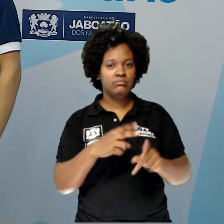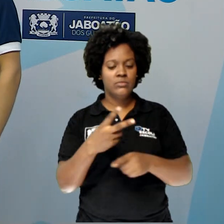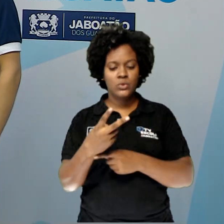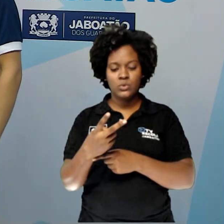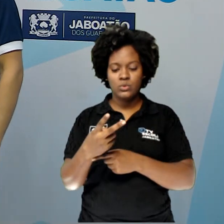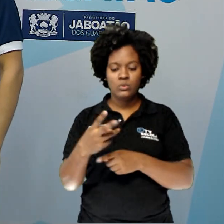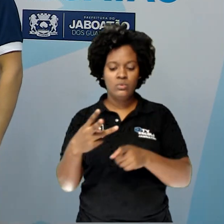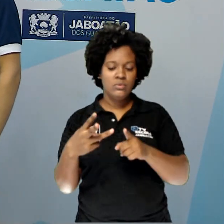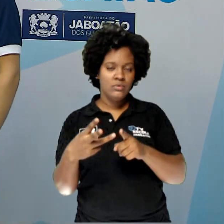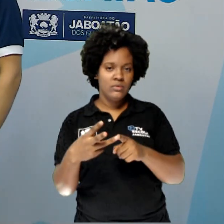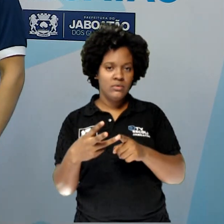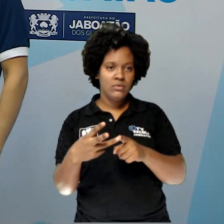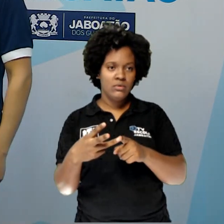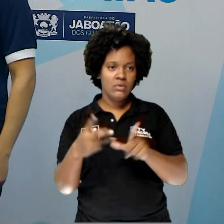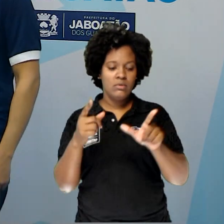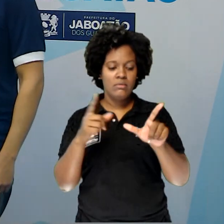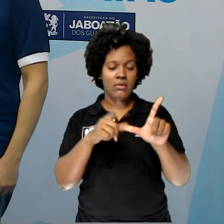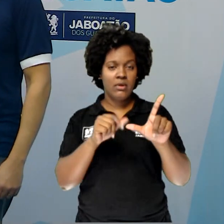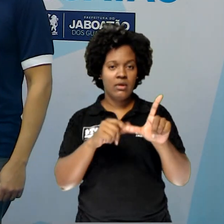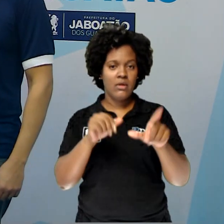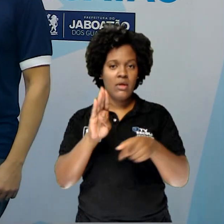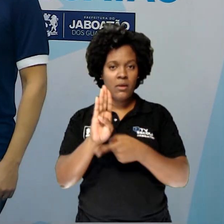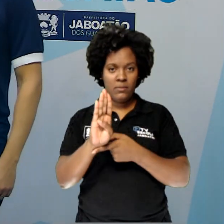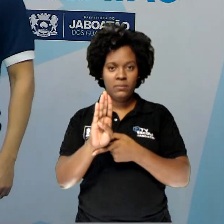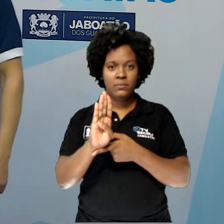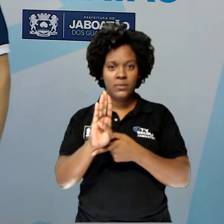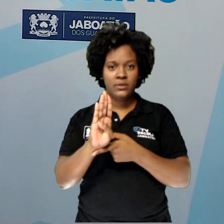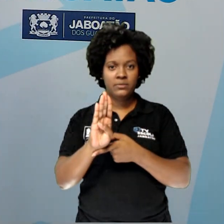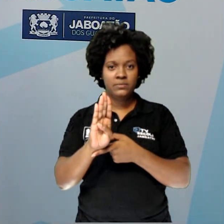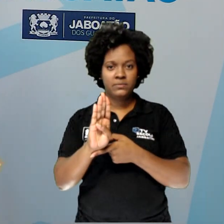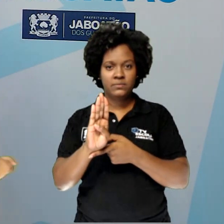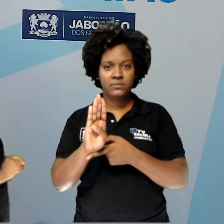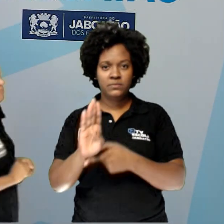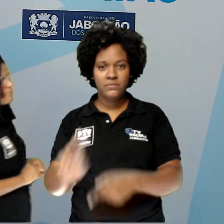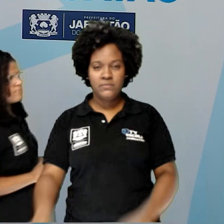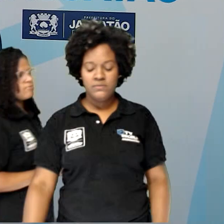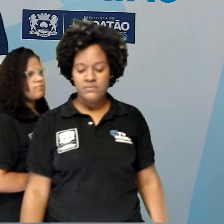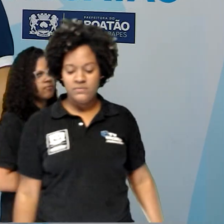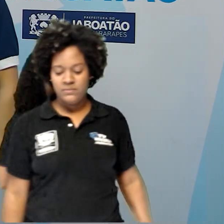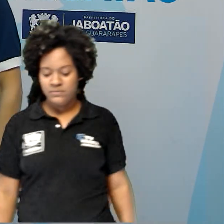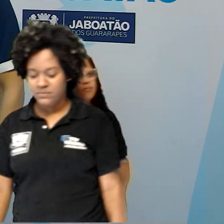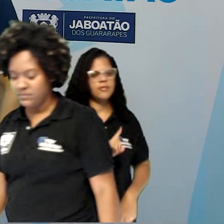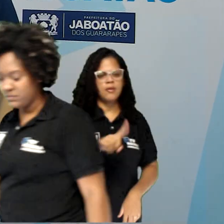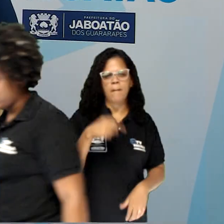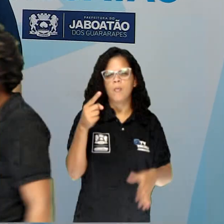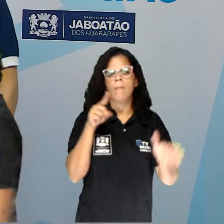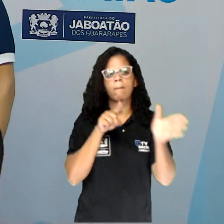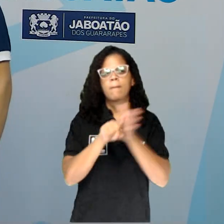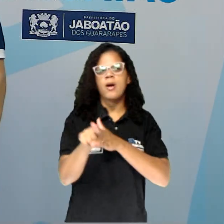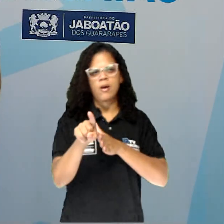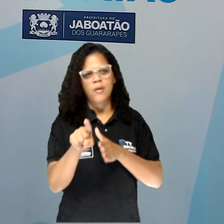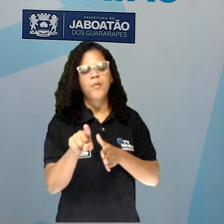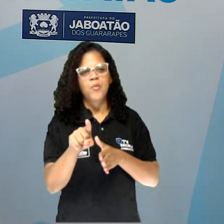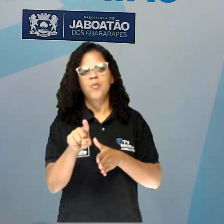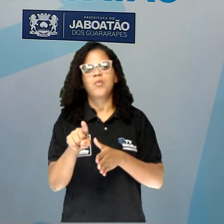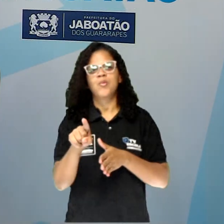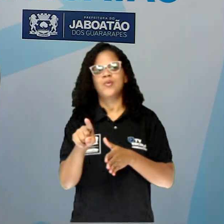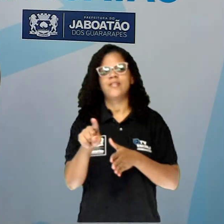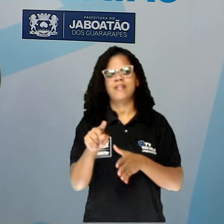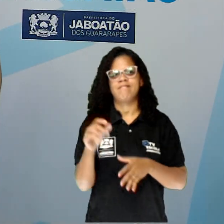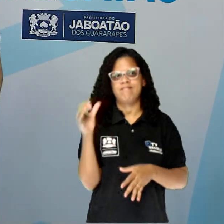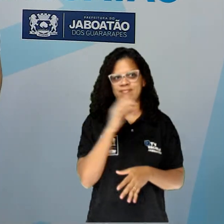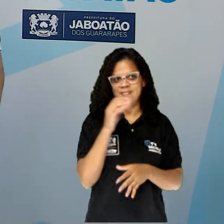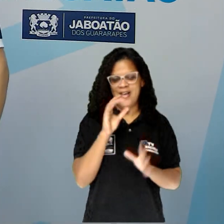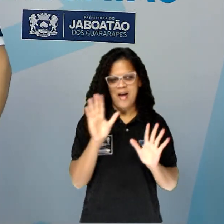e 3, letra B de bola, ok? Vamos seguindo aí, vamos à próxima questão, para a gente não perder o pique.